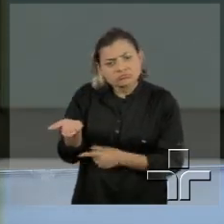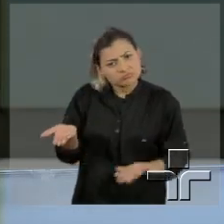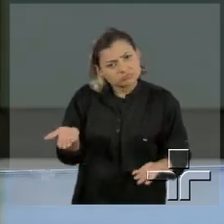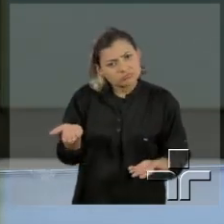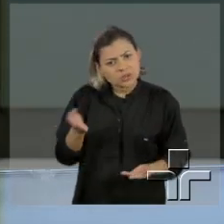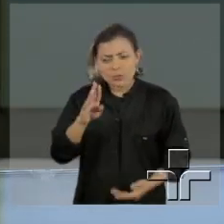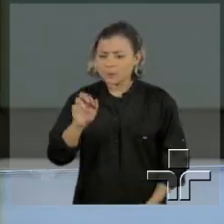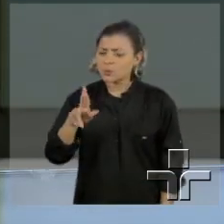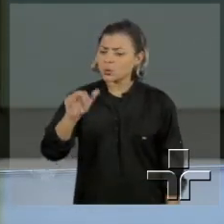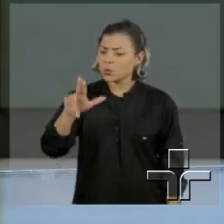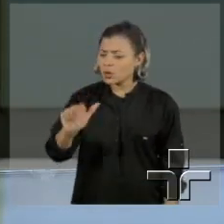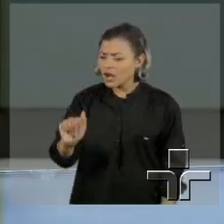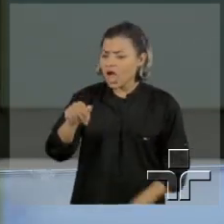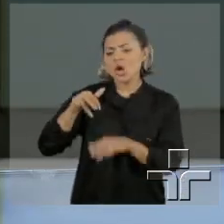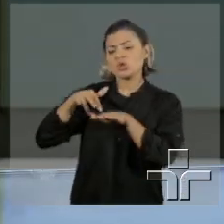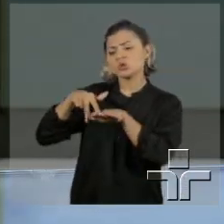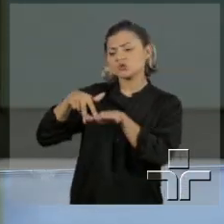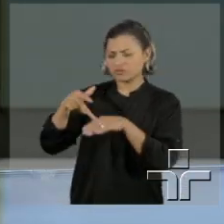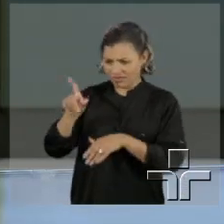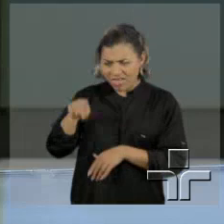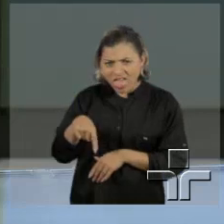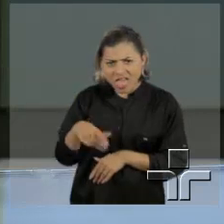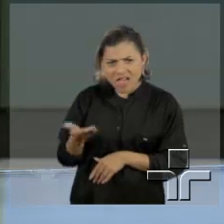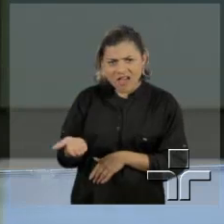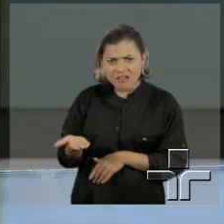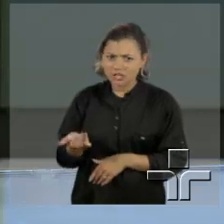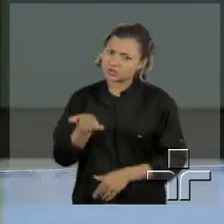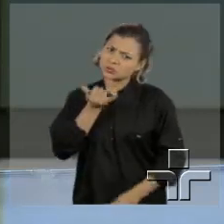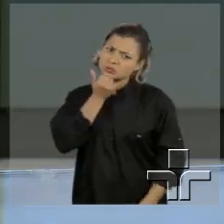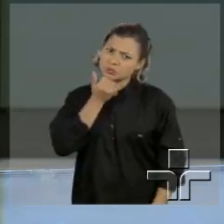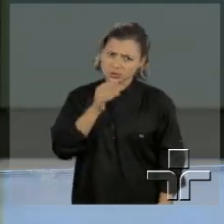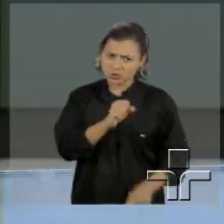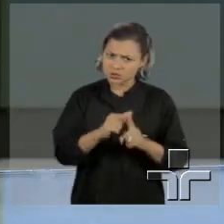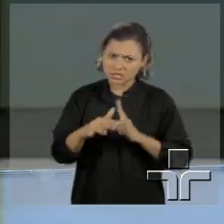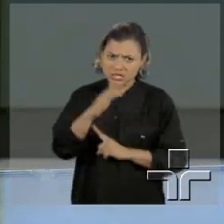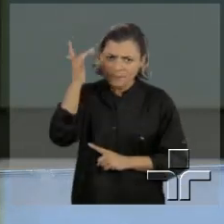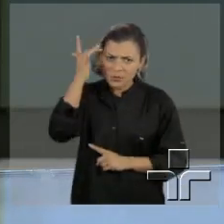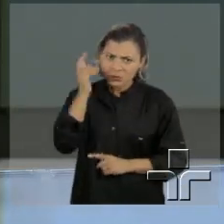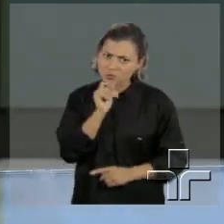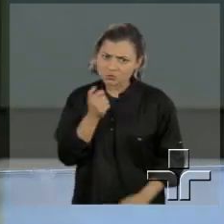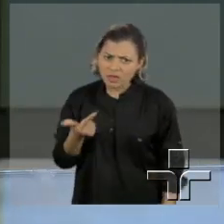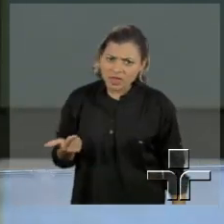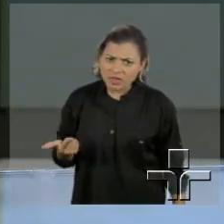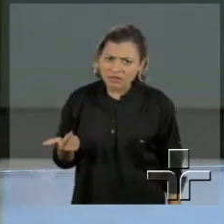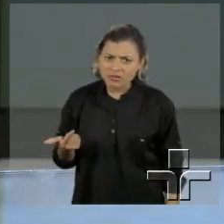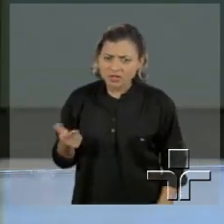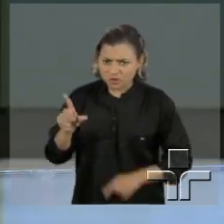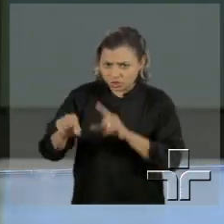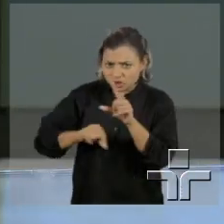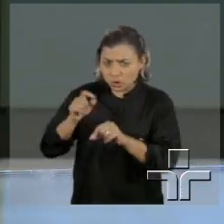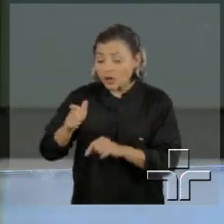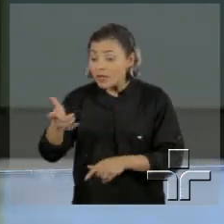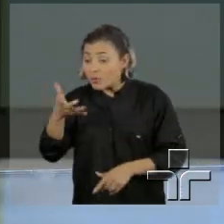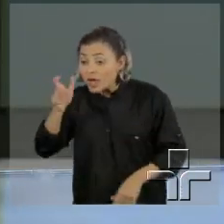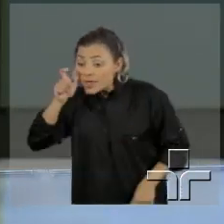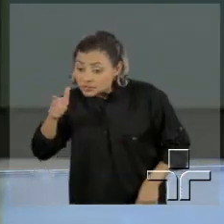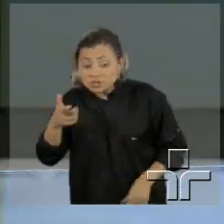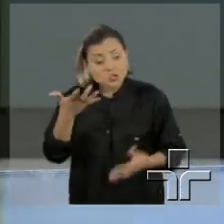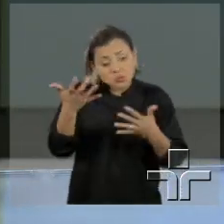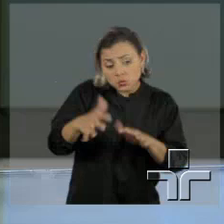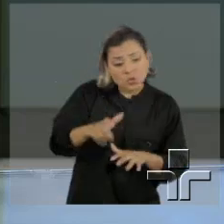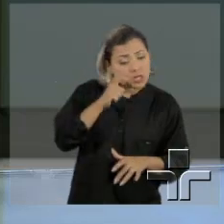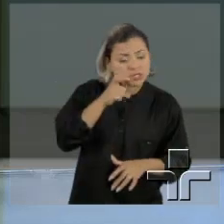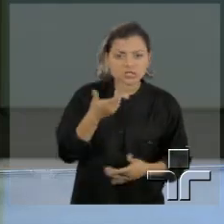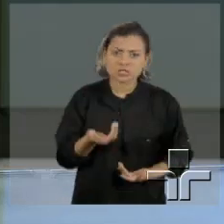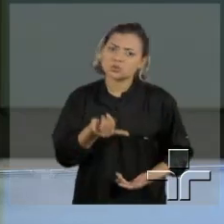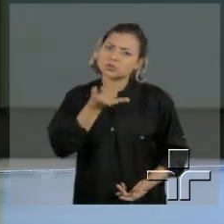papel do governo. Quer dizer, a sociedade não é madura o suficiente para decidir o que pode ou o que não pode assistir. Vejam,